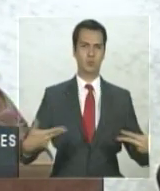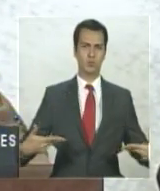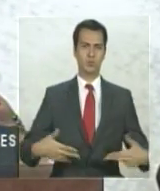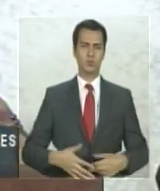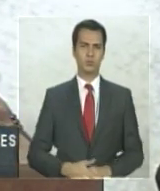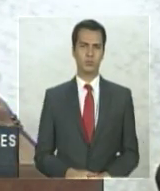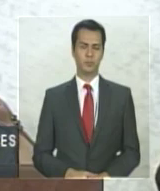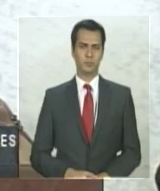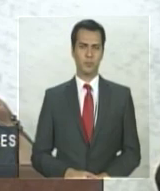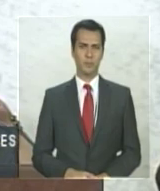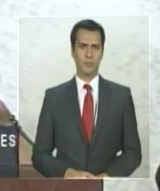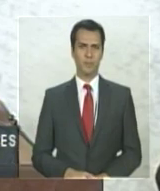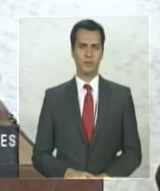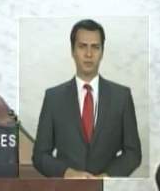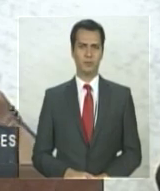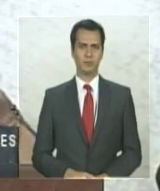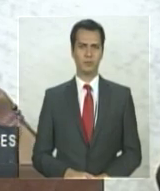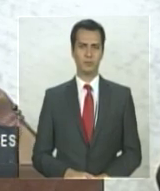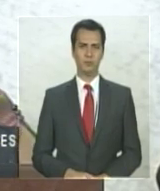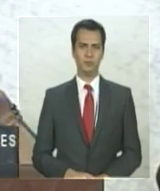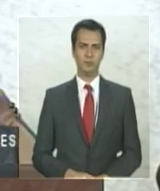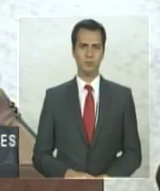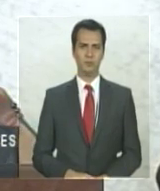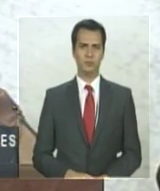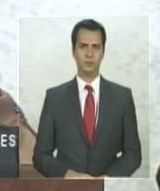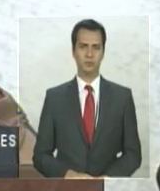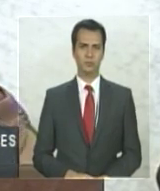Quando foi aprovado